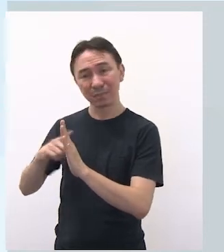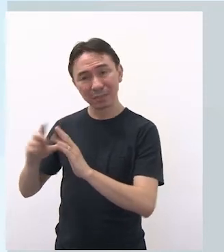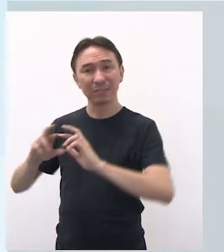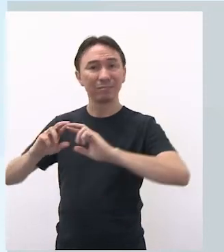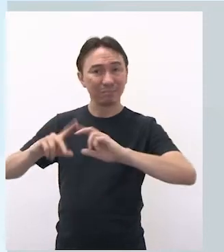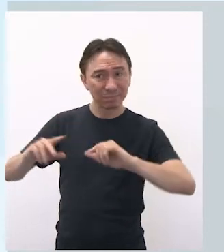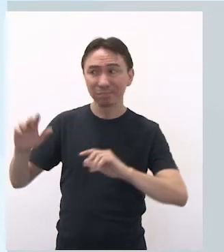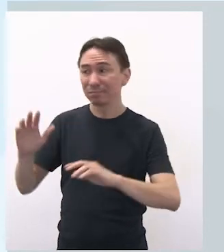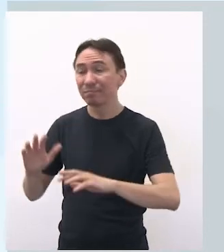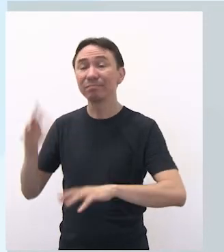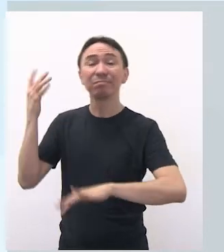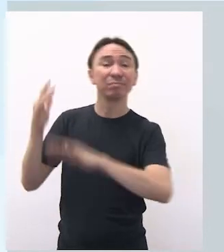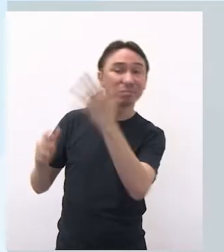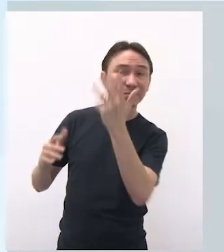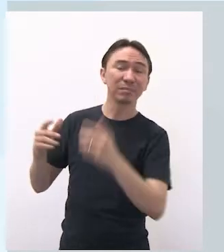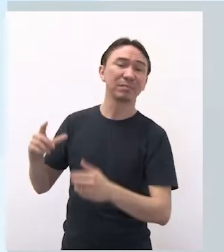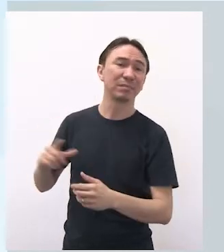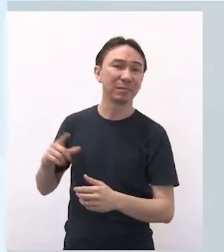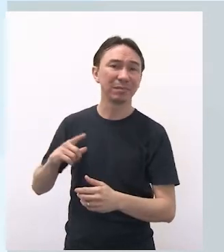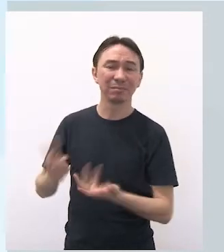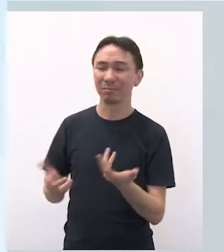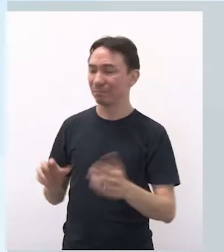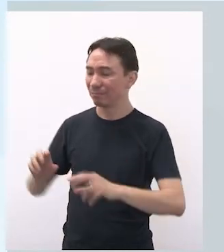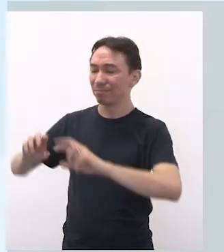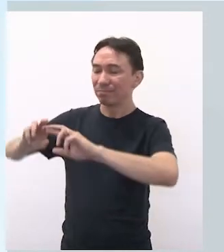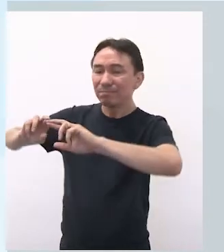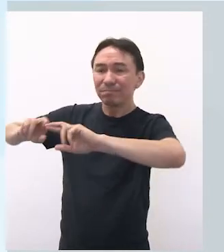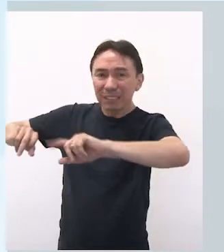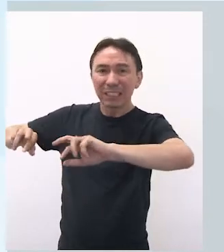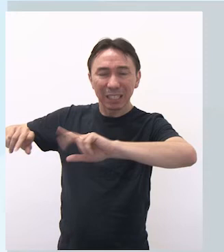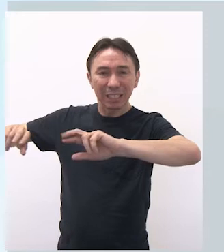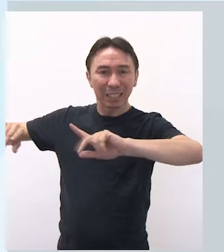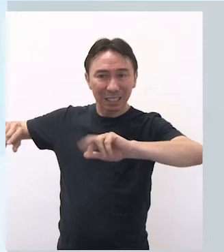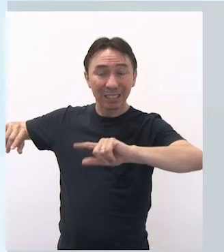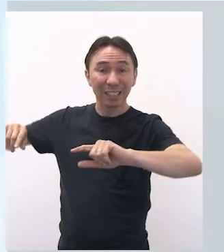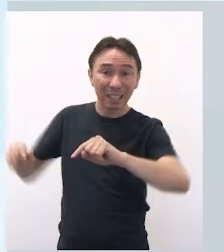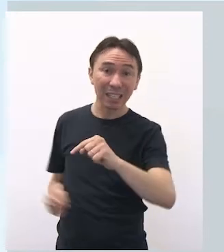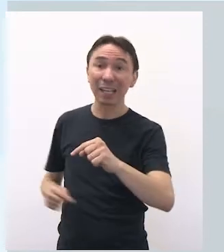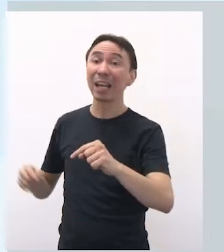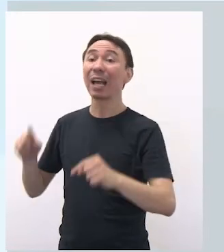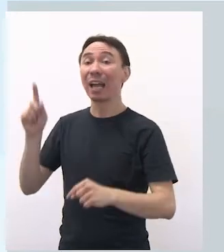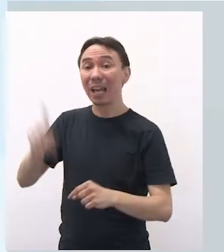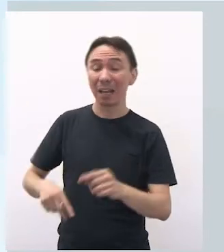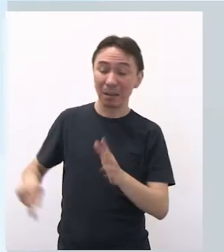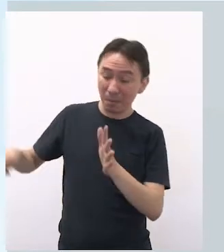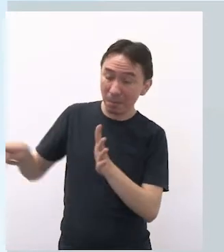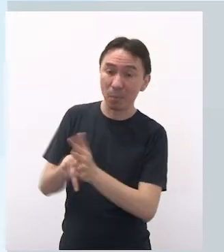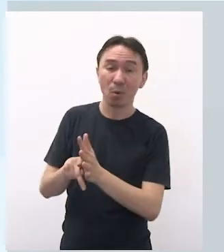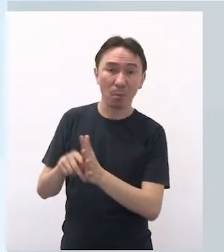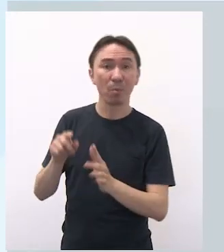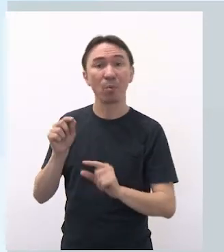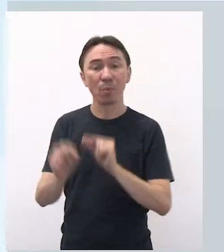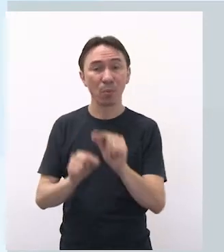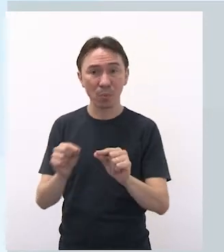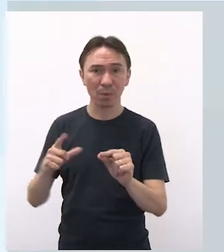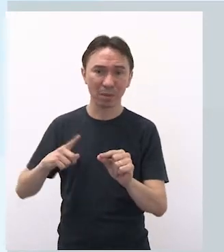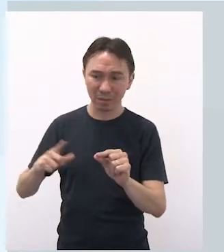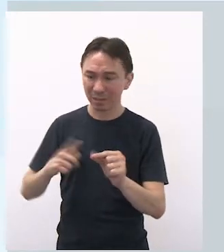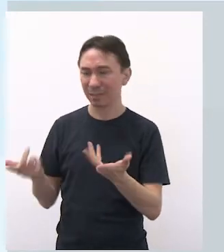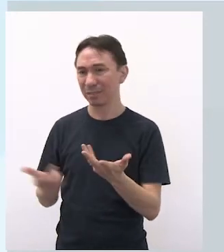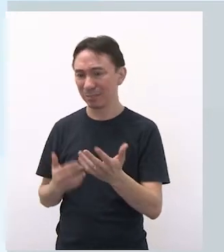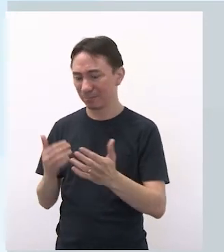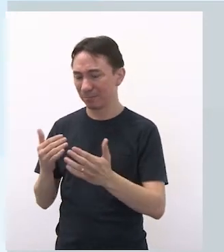fatos, objetos, símbolos, que possuem características comuns que desenvolve processo